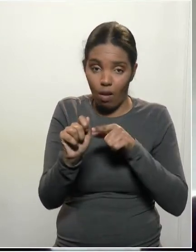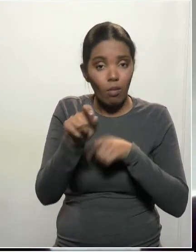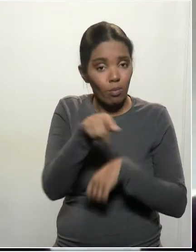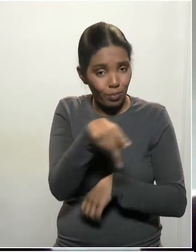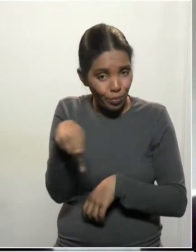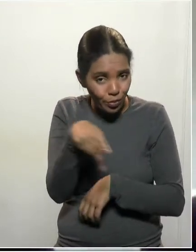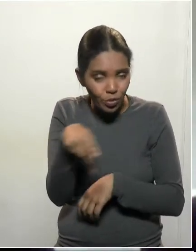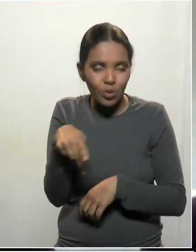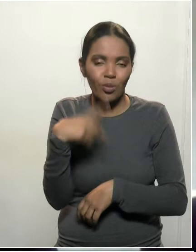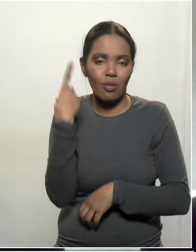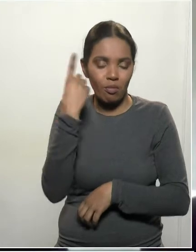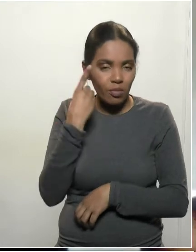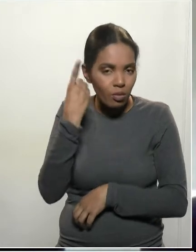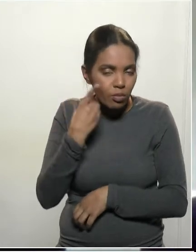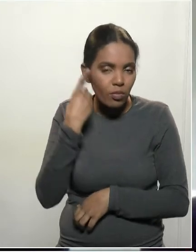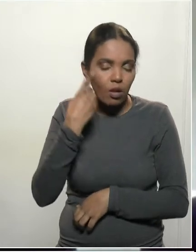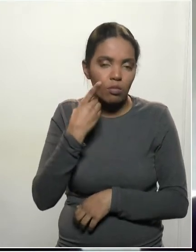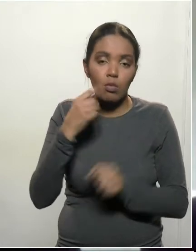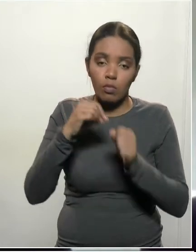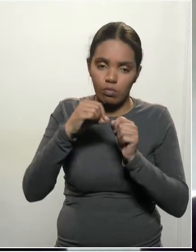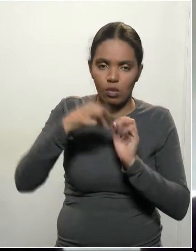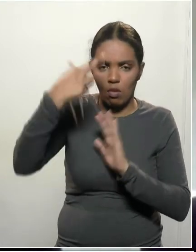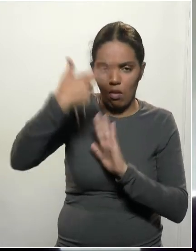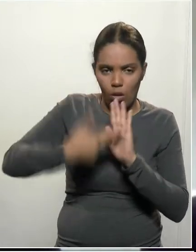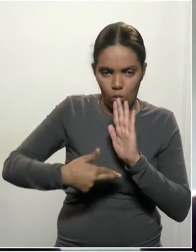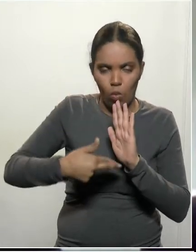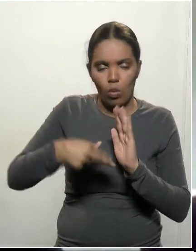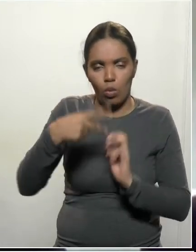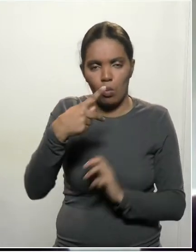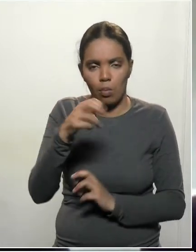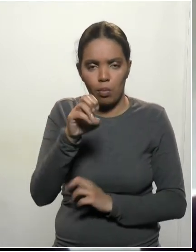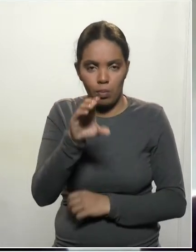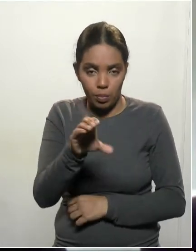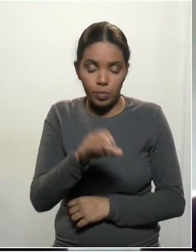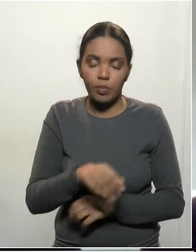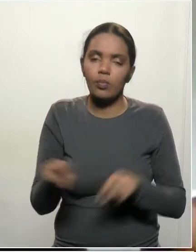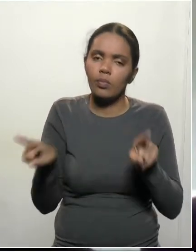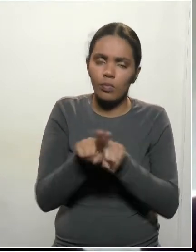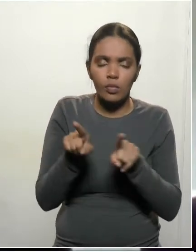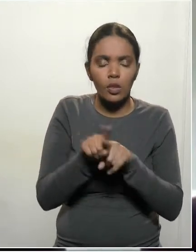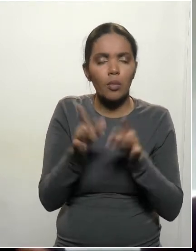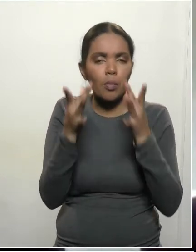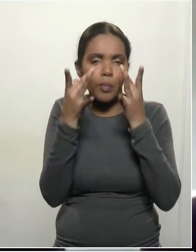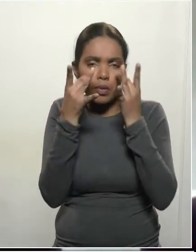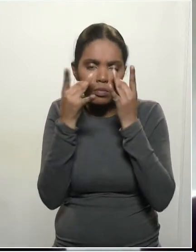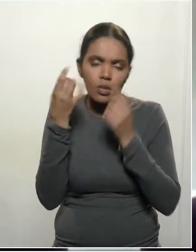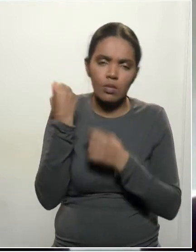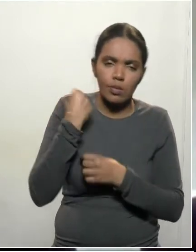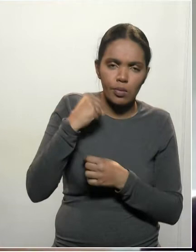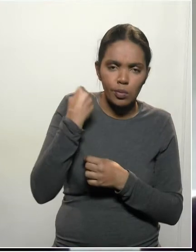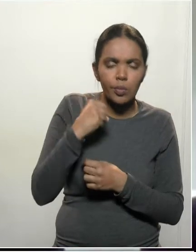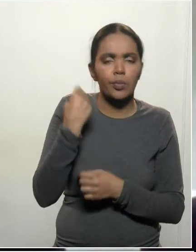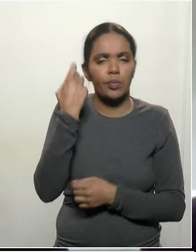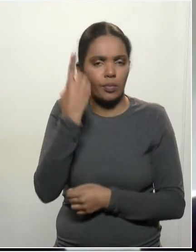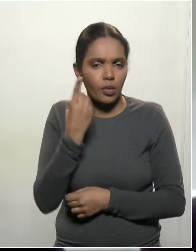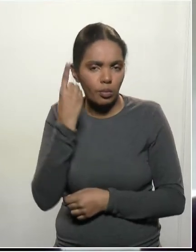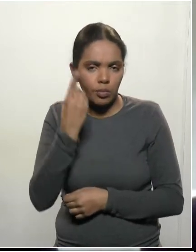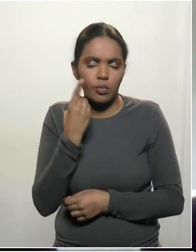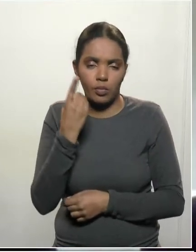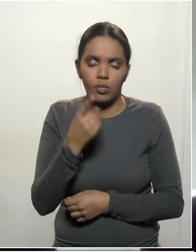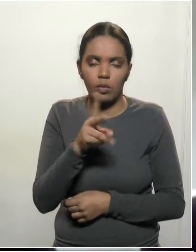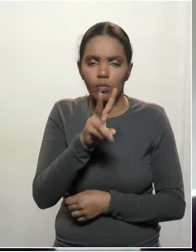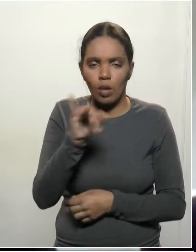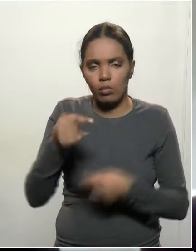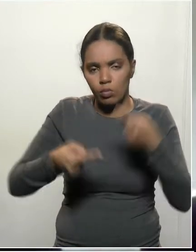federal e relatora desta PEC, com a presença de deputados e senadores, inclusive senadoras, que na sequência vão